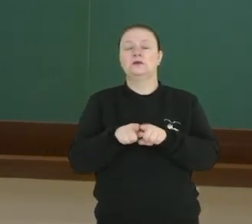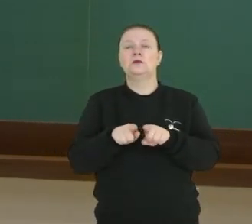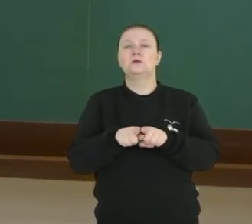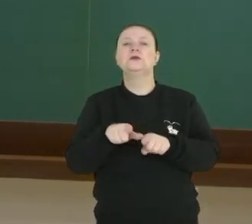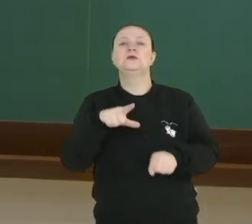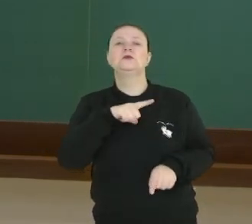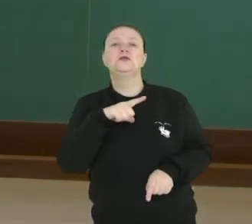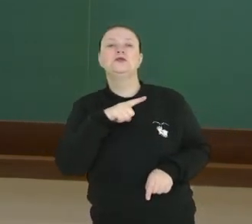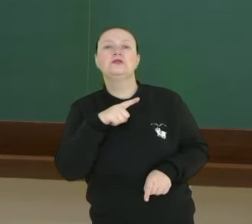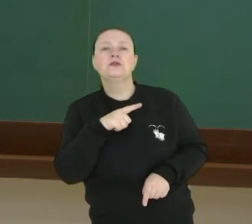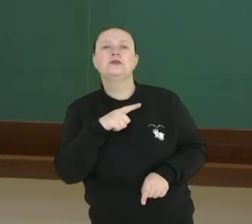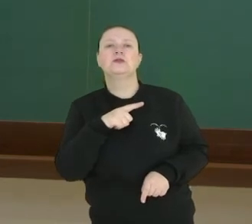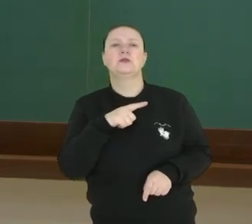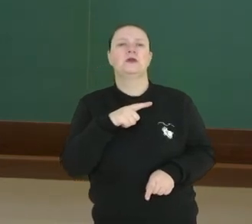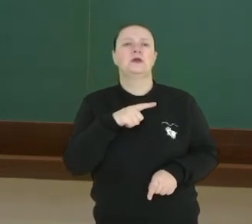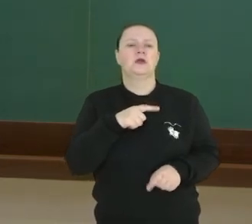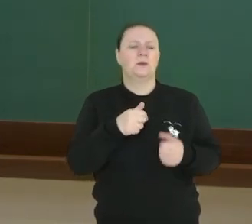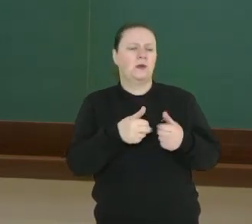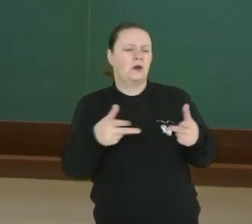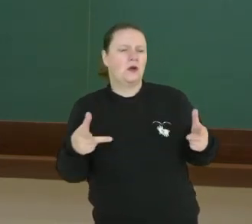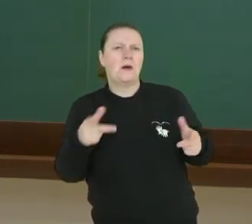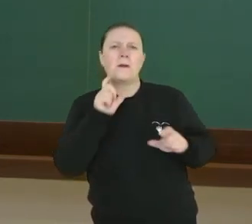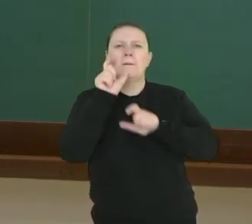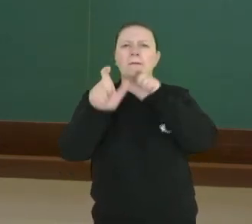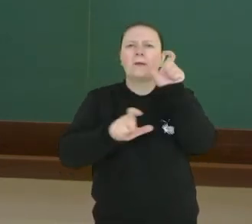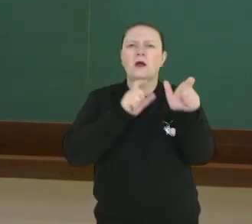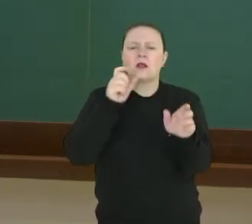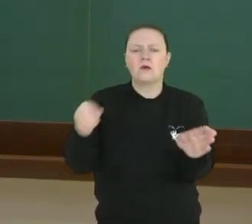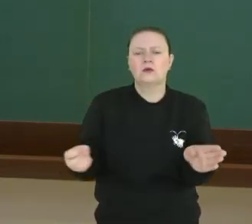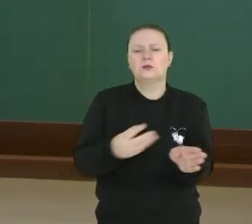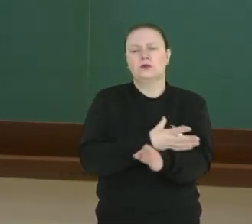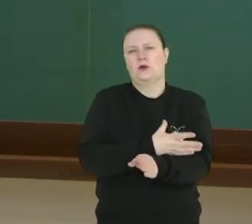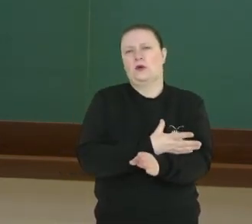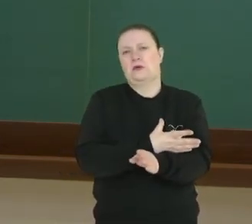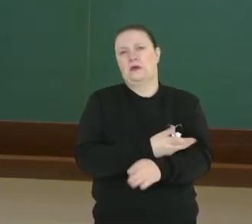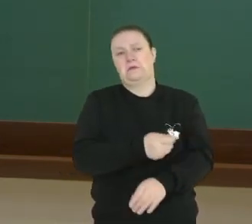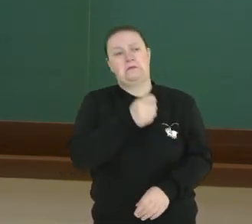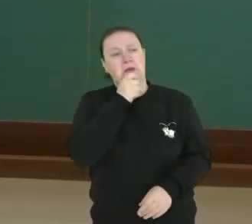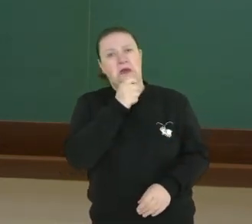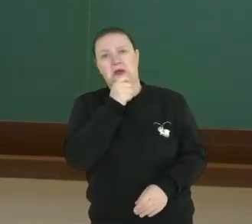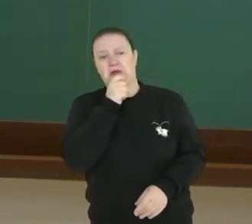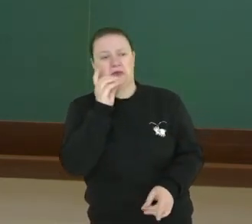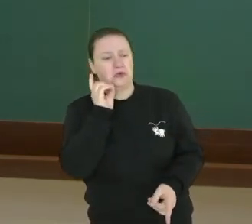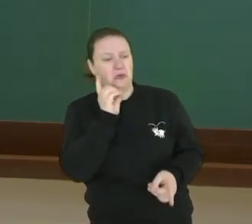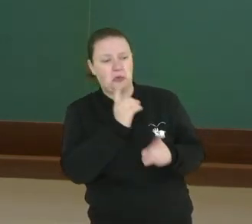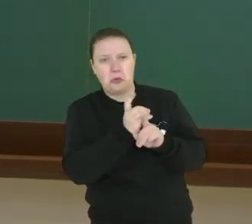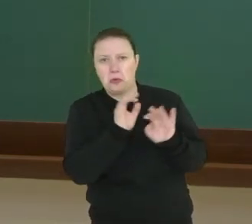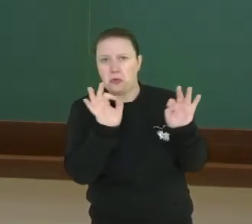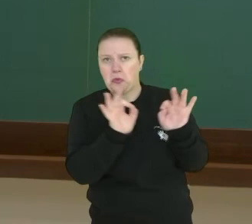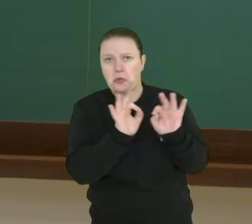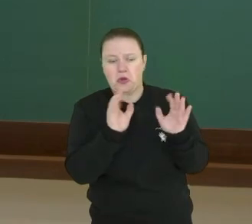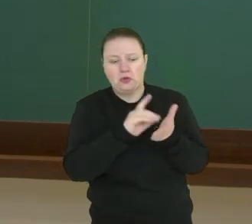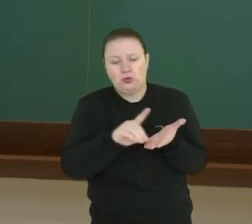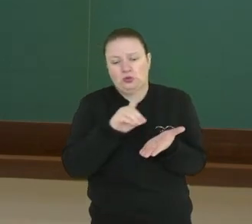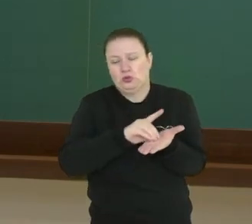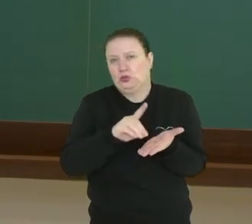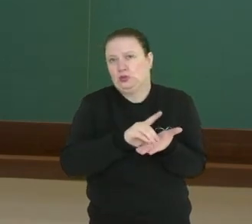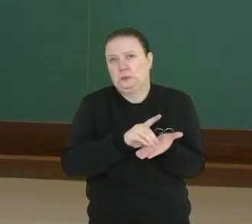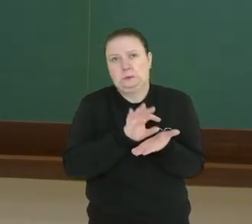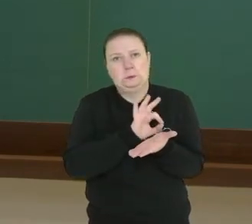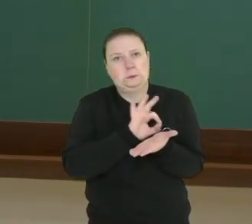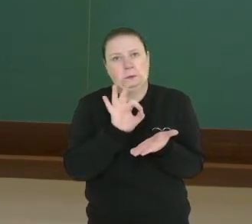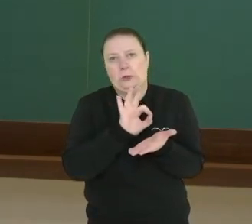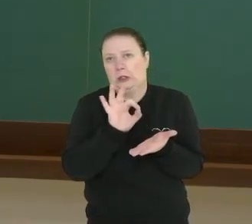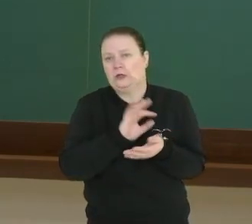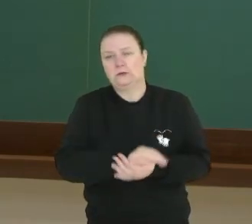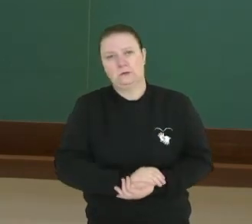modismos, neologismos, que são aquelas palavras que são criadas e ainda não constam do dicionário, ou não são palavras que vão estar no